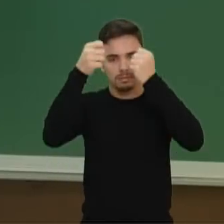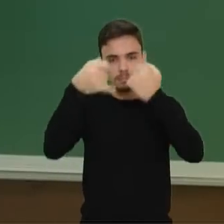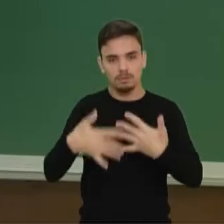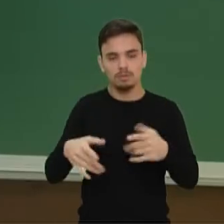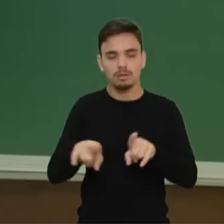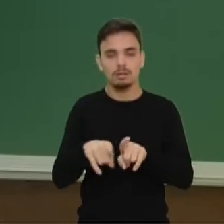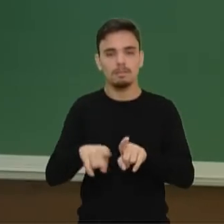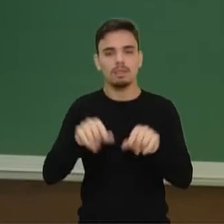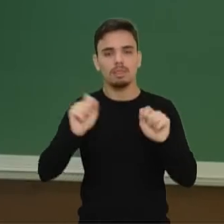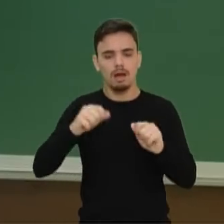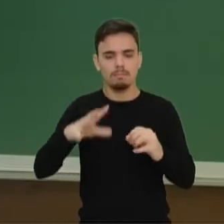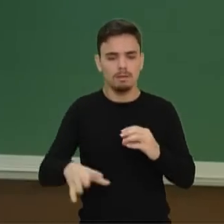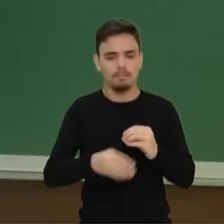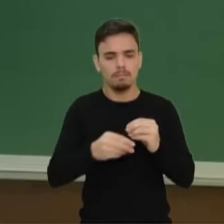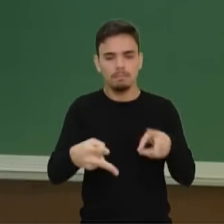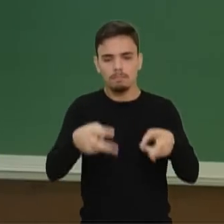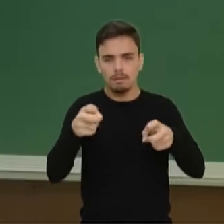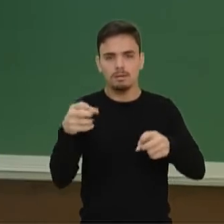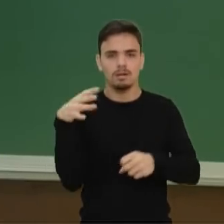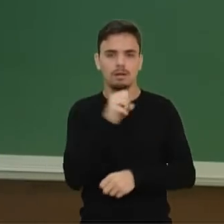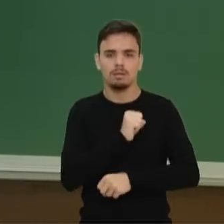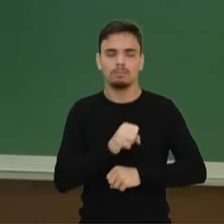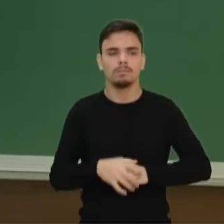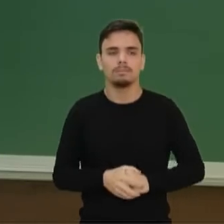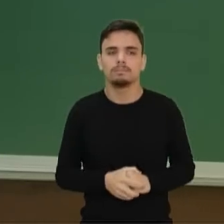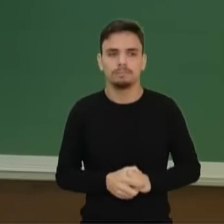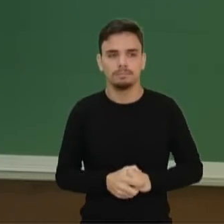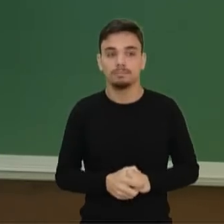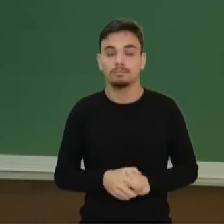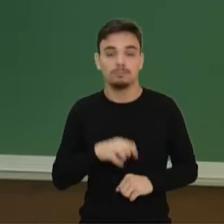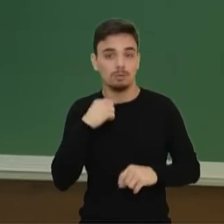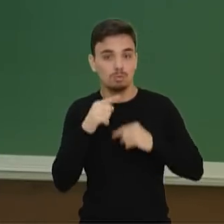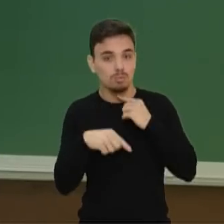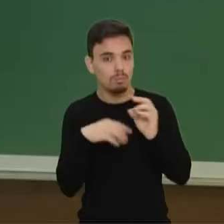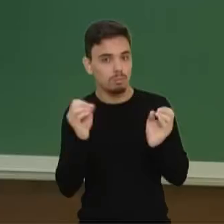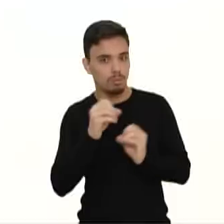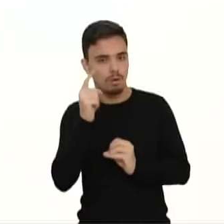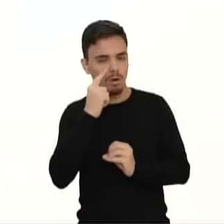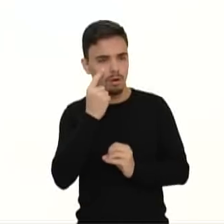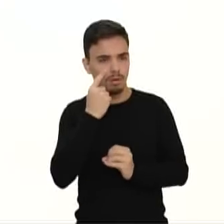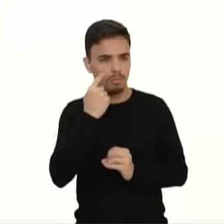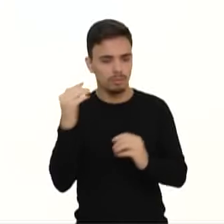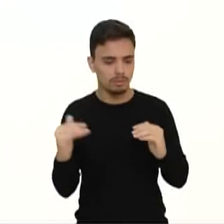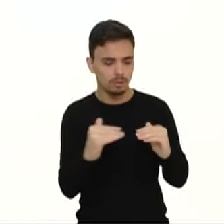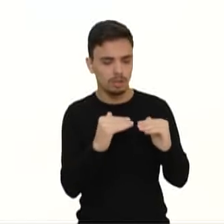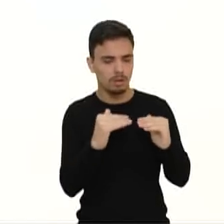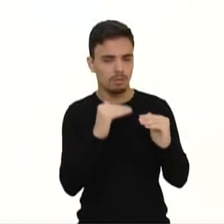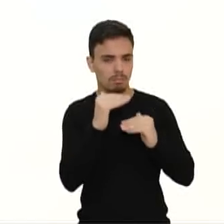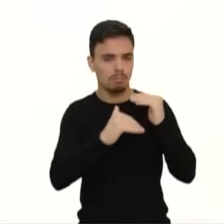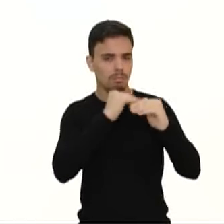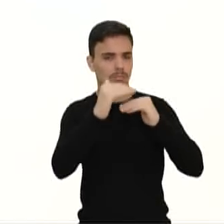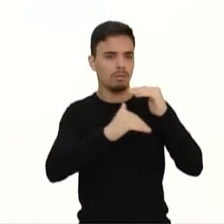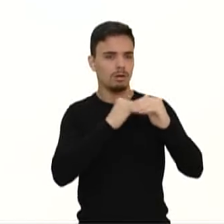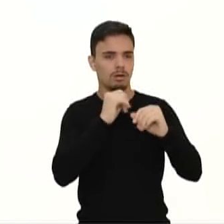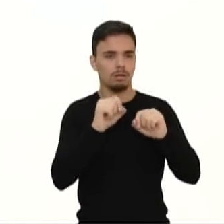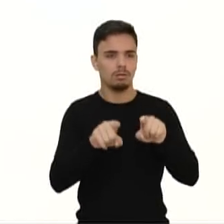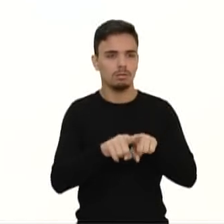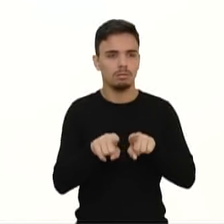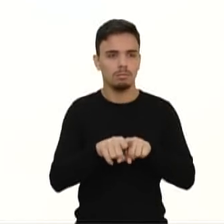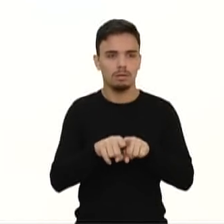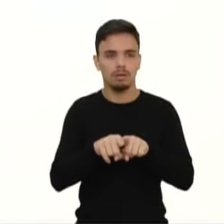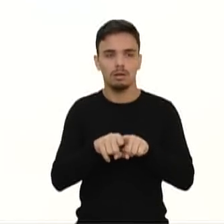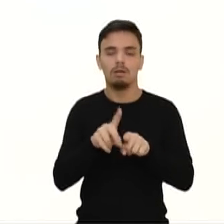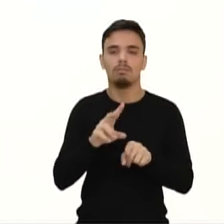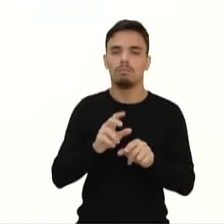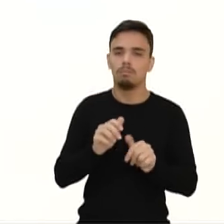a gente consegue detectar rapidinho ali. Então, sem dúvida nenhuma, de acordo com o processo de formação, a